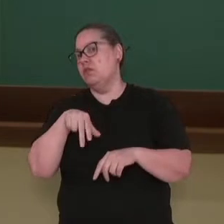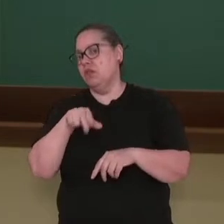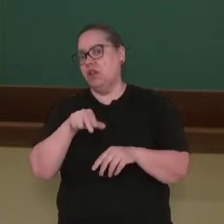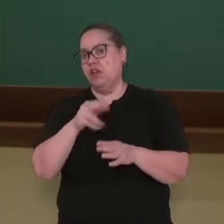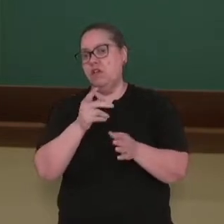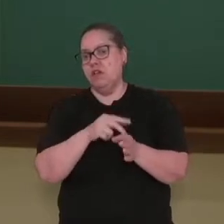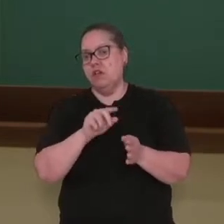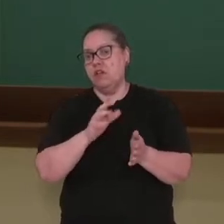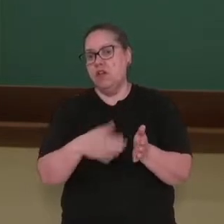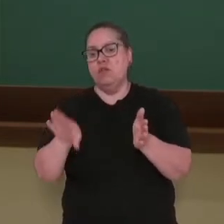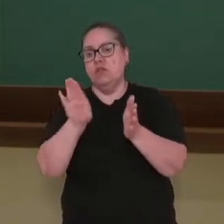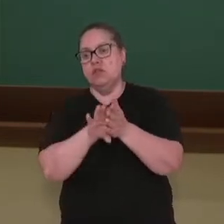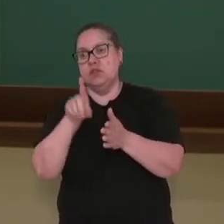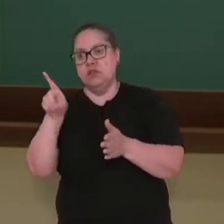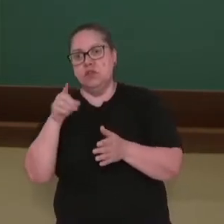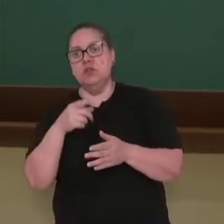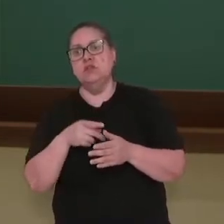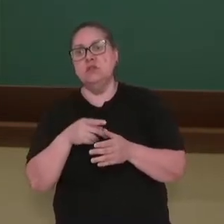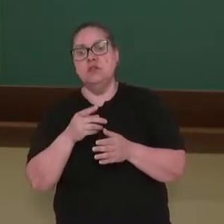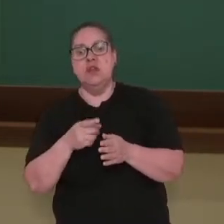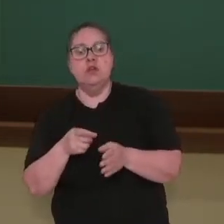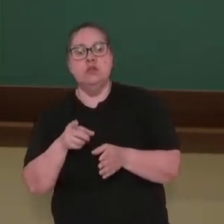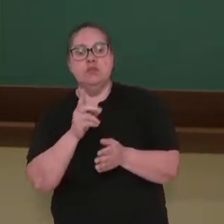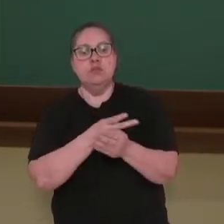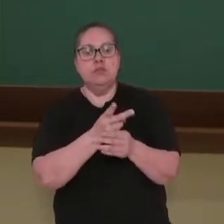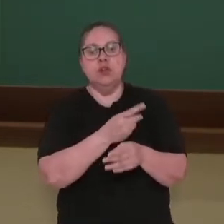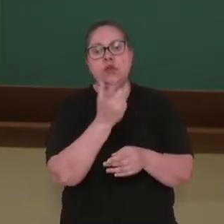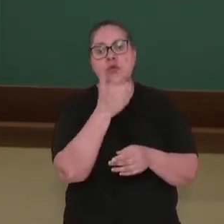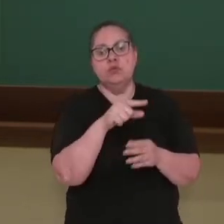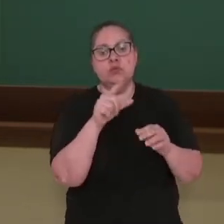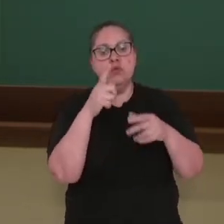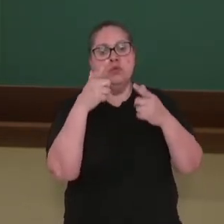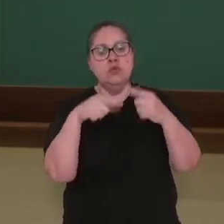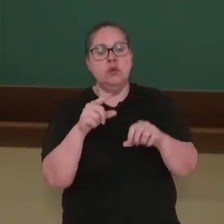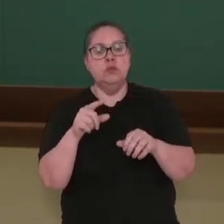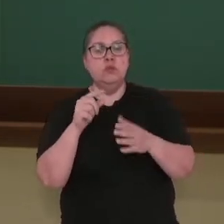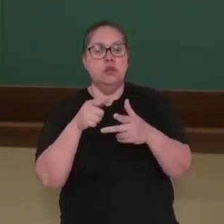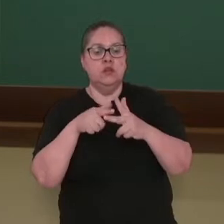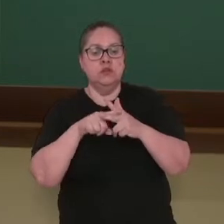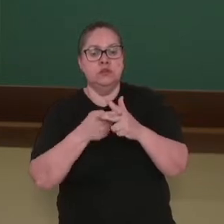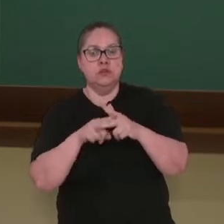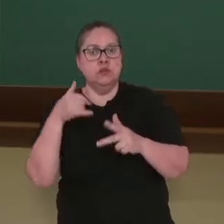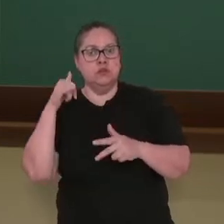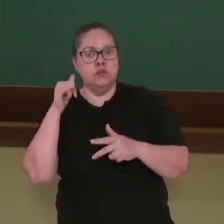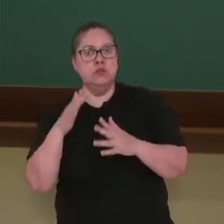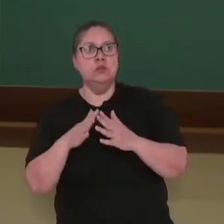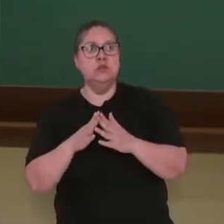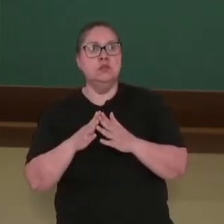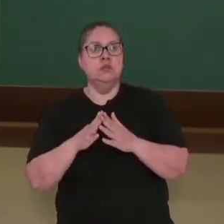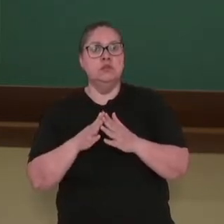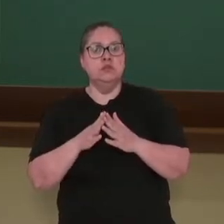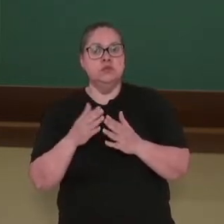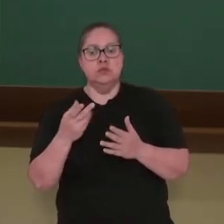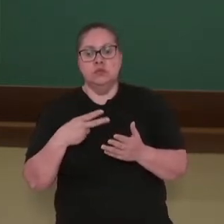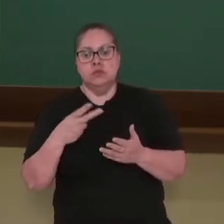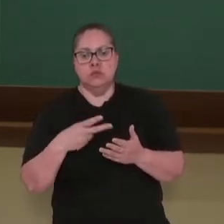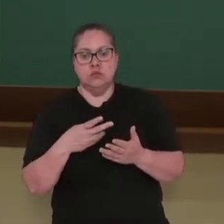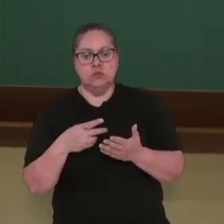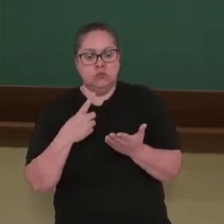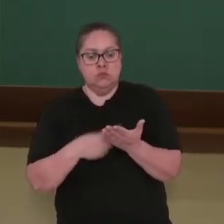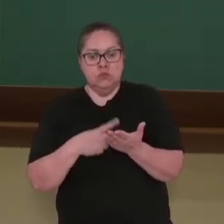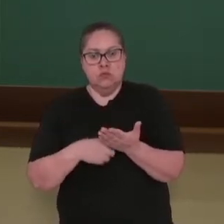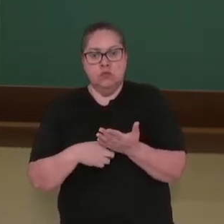nesse lugar, né? Vai com certeza ir para outro. Só que o compromisso pode ser por uma parte só, a gente assume